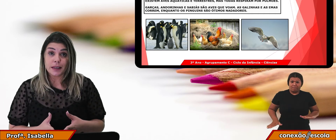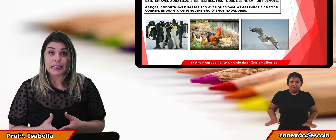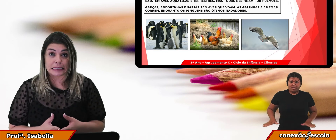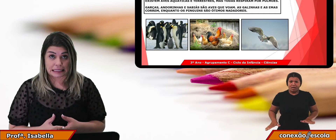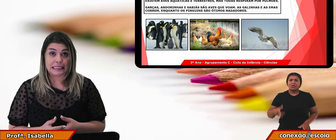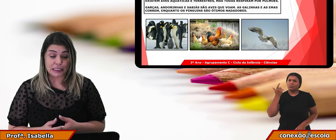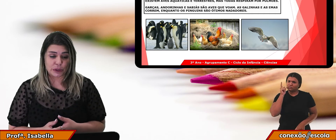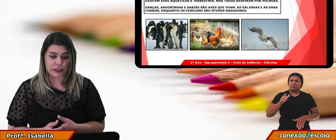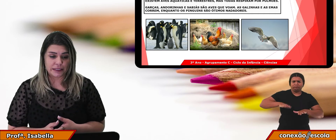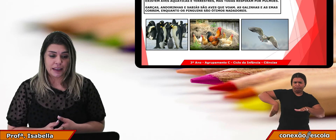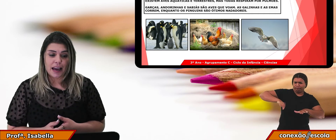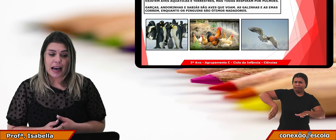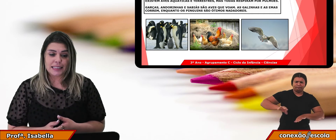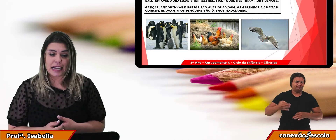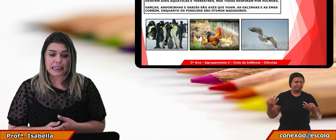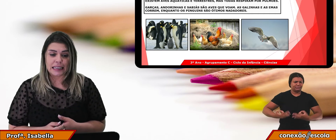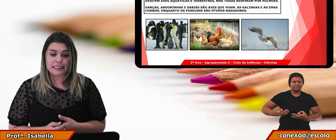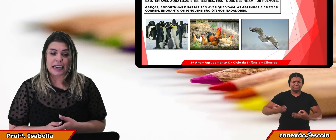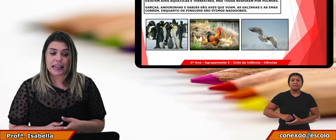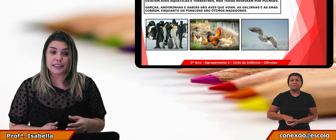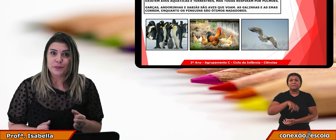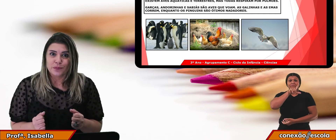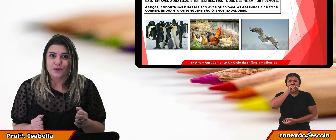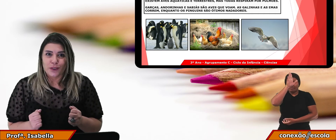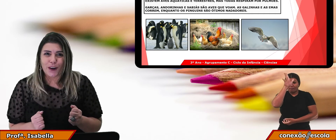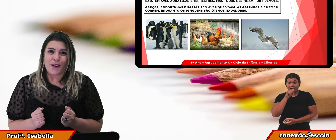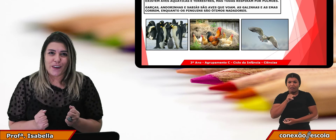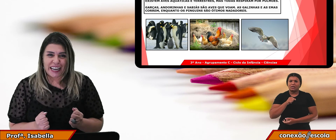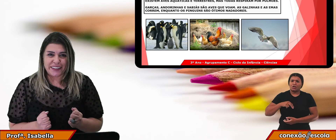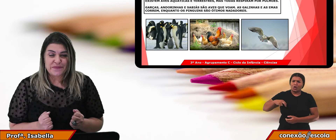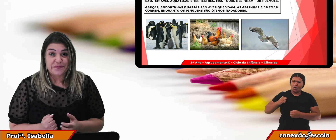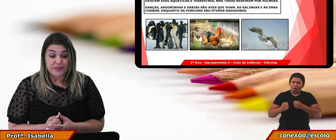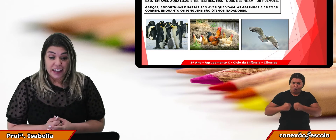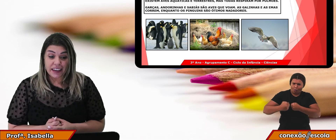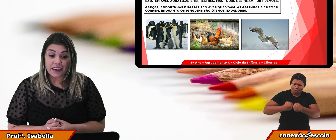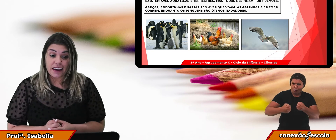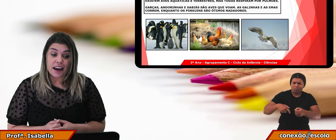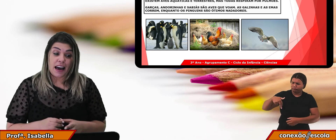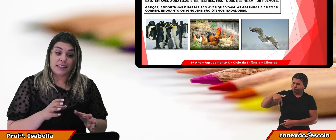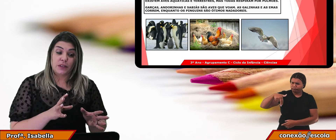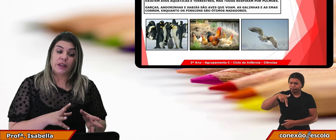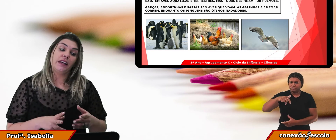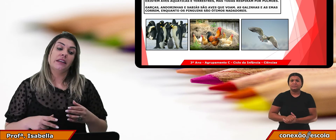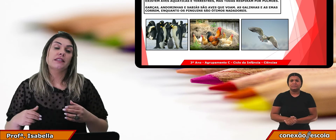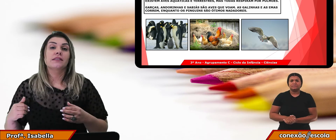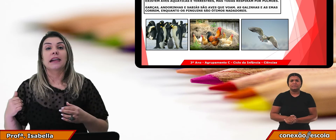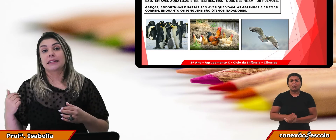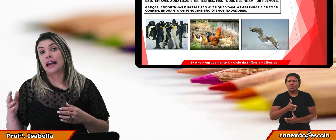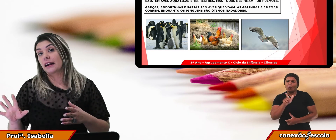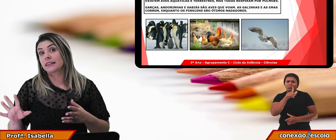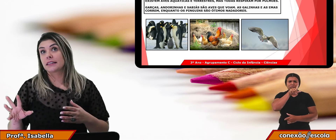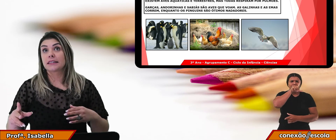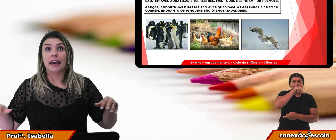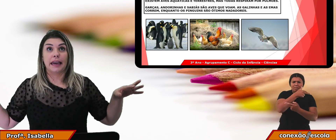ótimos nadadores. As galinhas, elas correm. E as andorinhas,